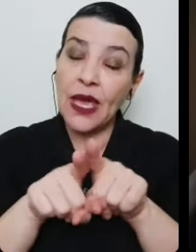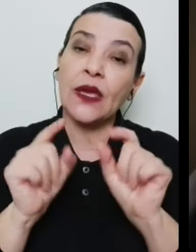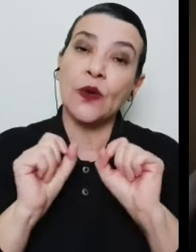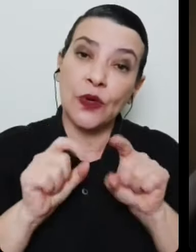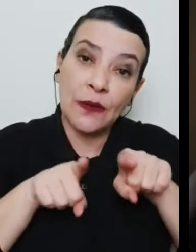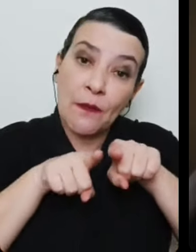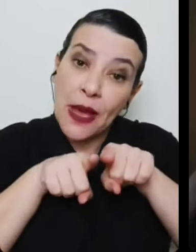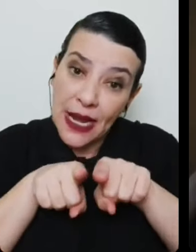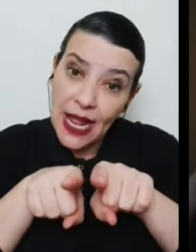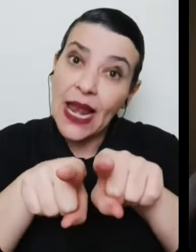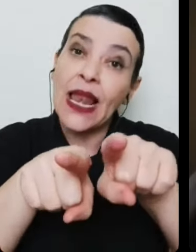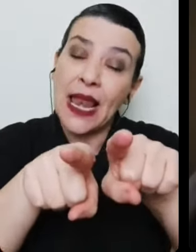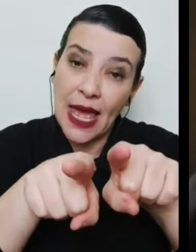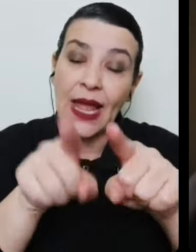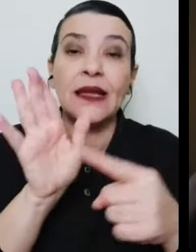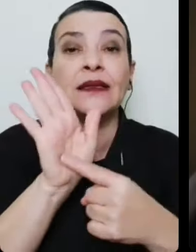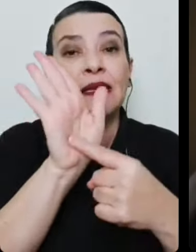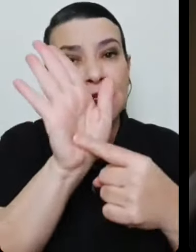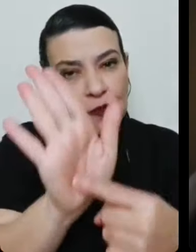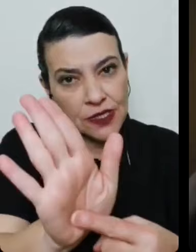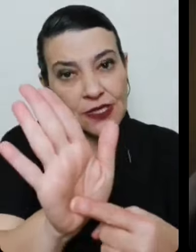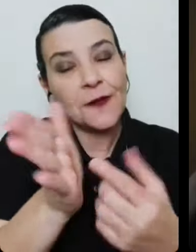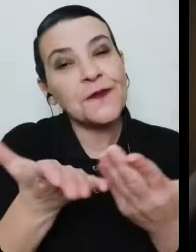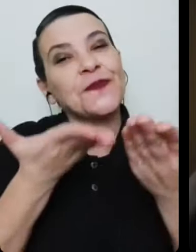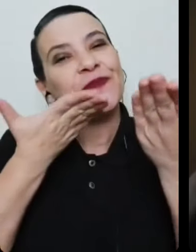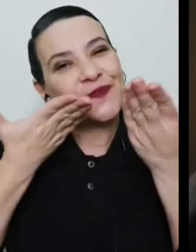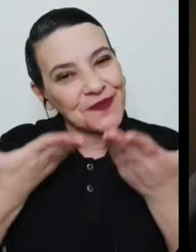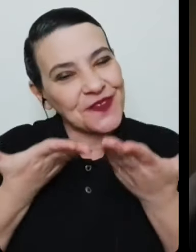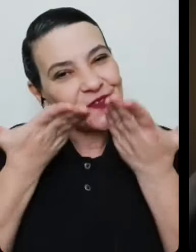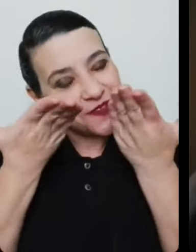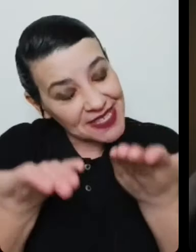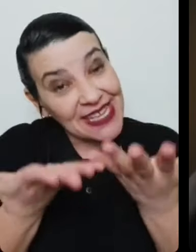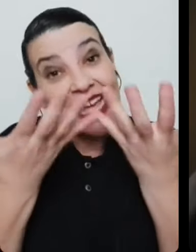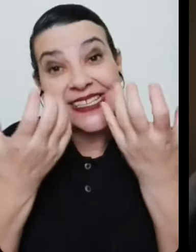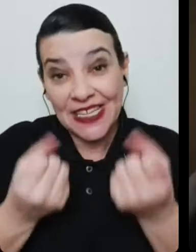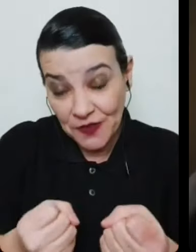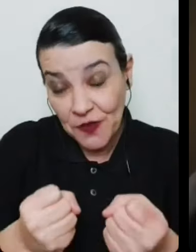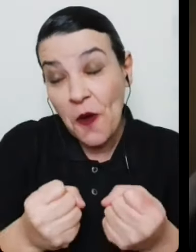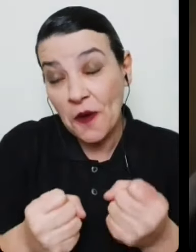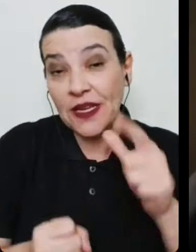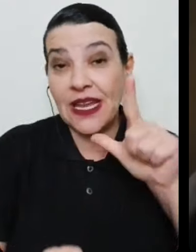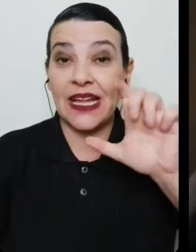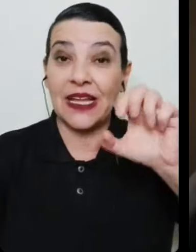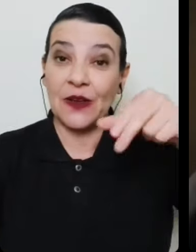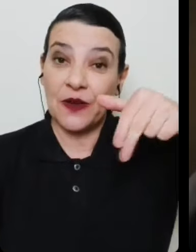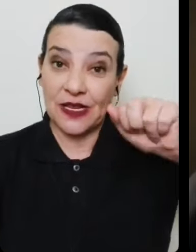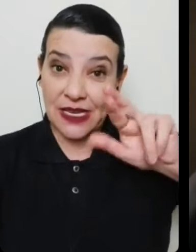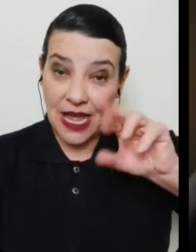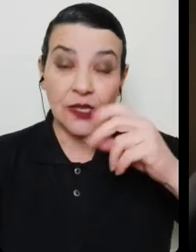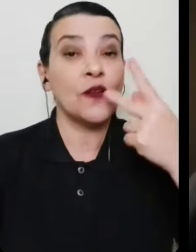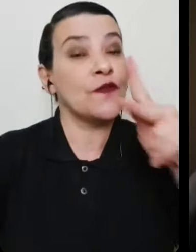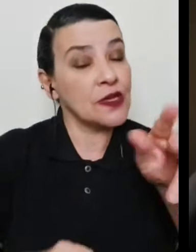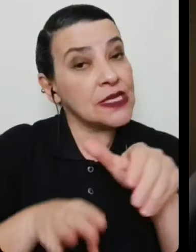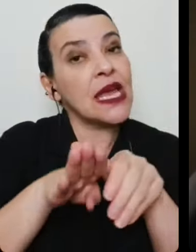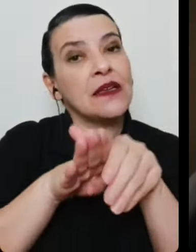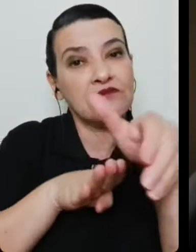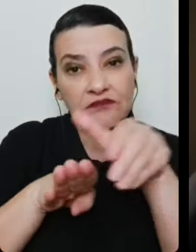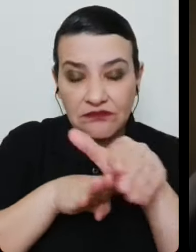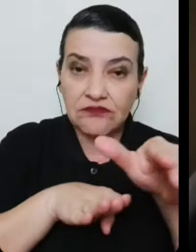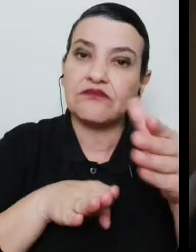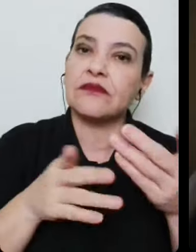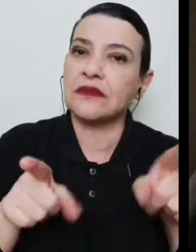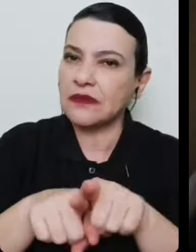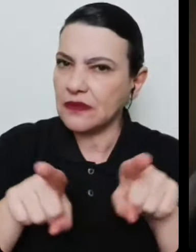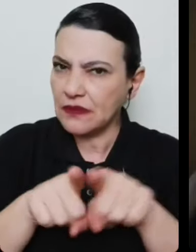discussão da exposição em si. E aí a gente chamou você mesmo tocou esse assunto, né, como um educador, né, de um museu de